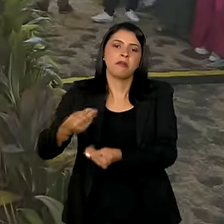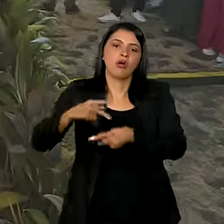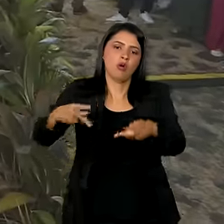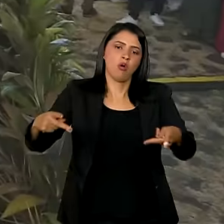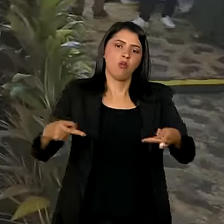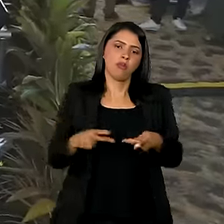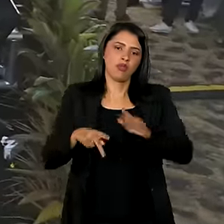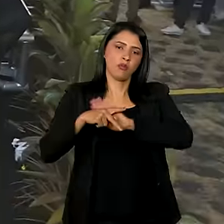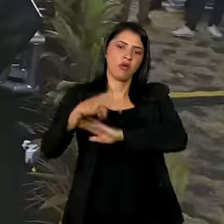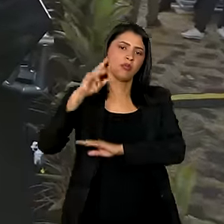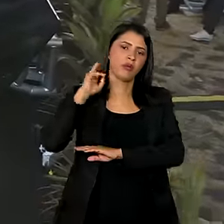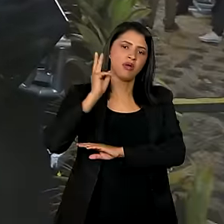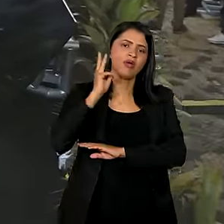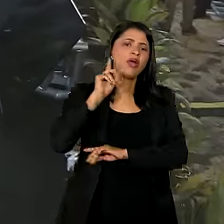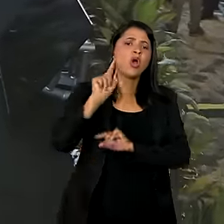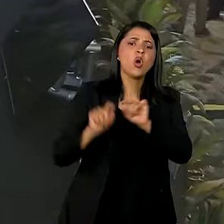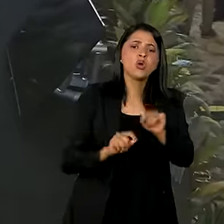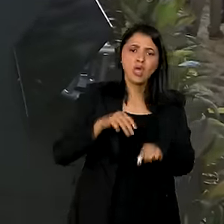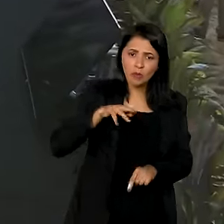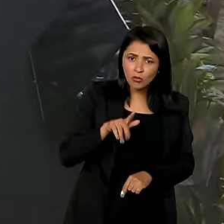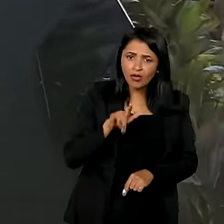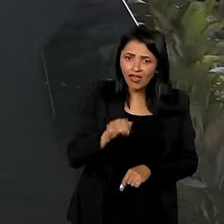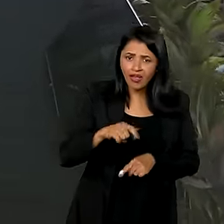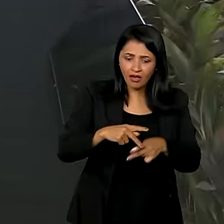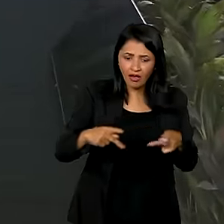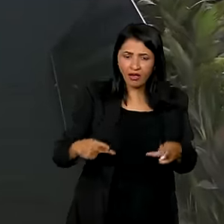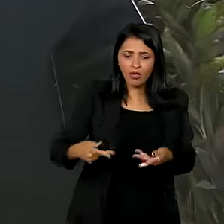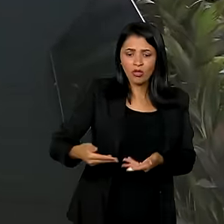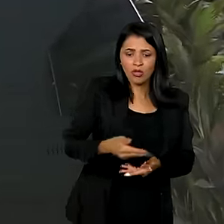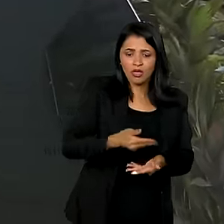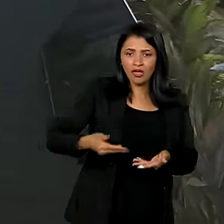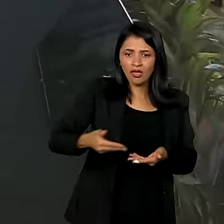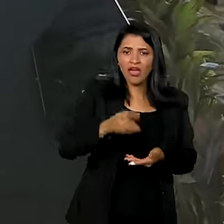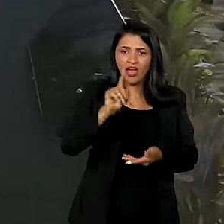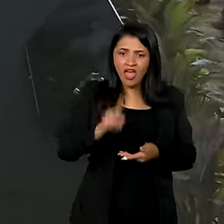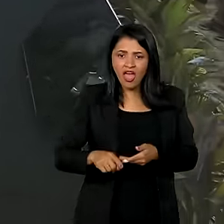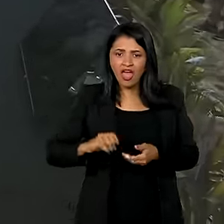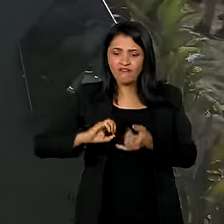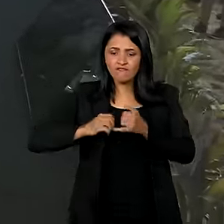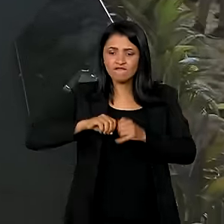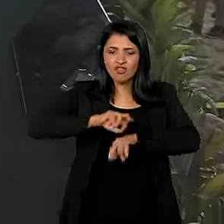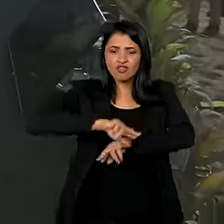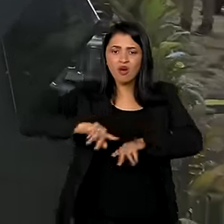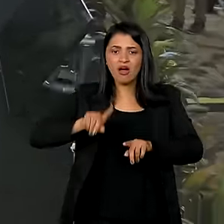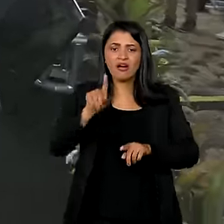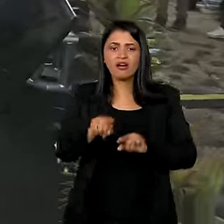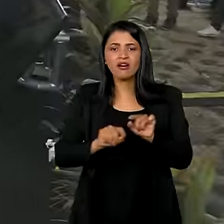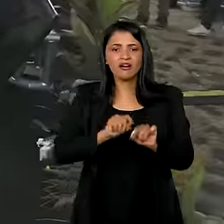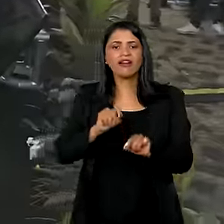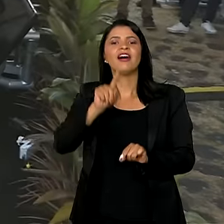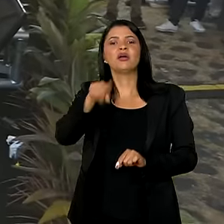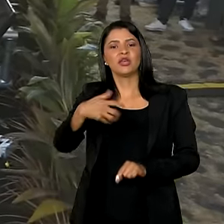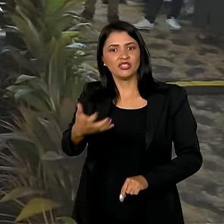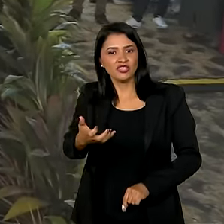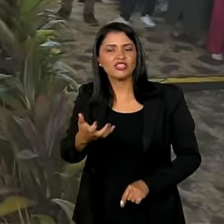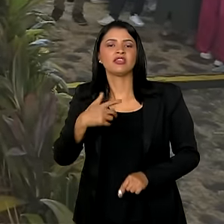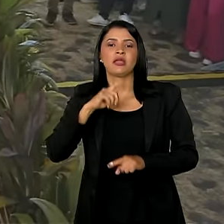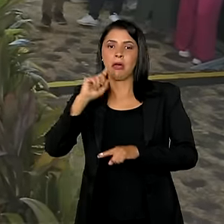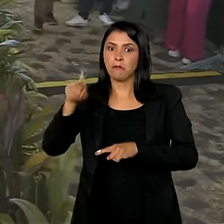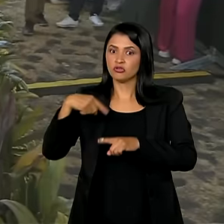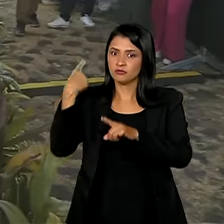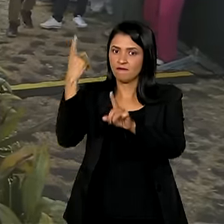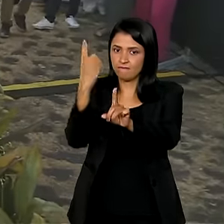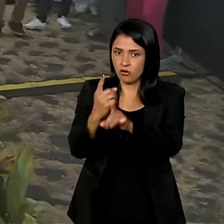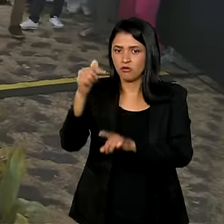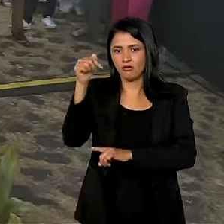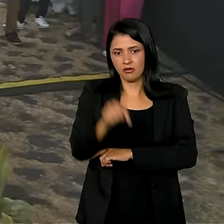prato maranhense. O que é? Muqueca? É muqueca? É feijoada? O que nós queremos na próxima vez